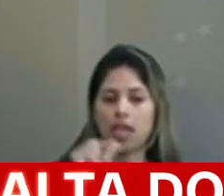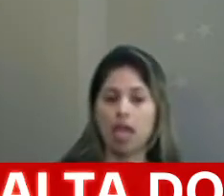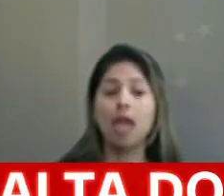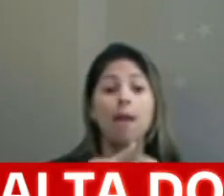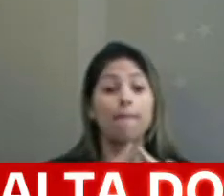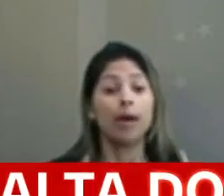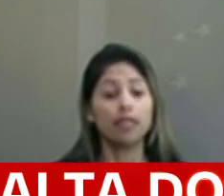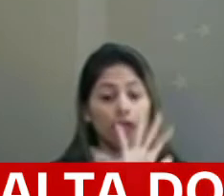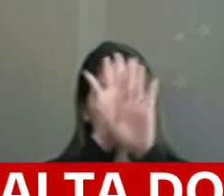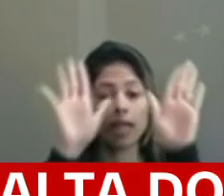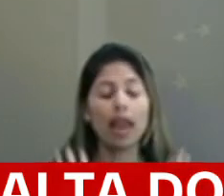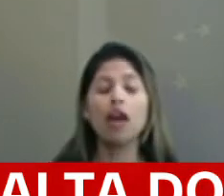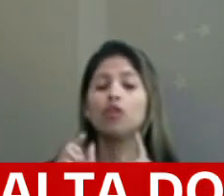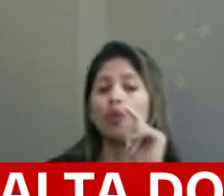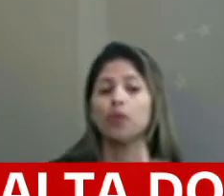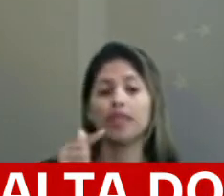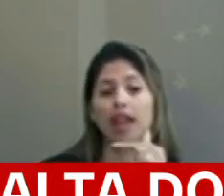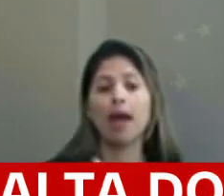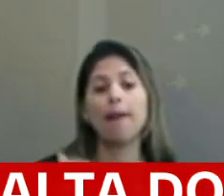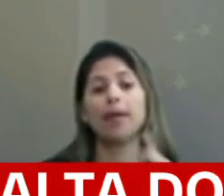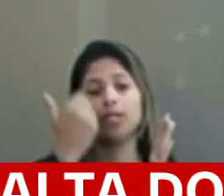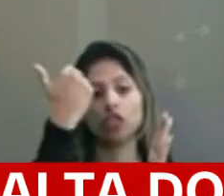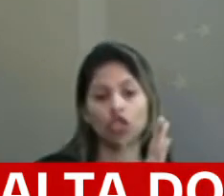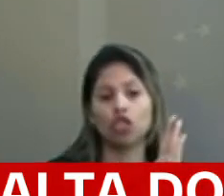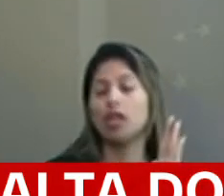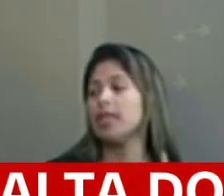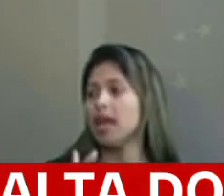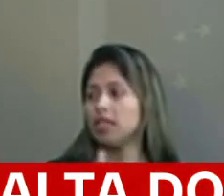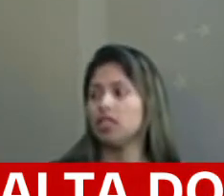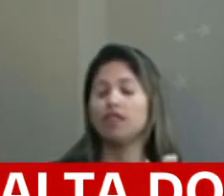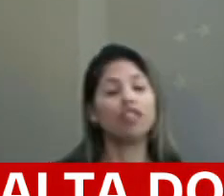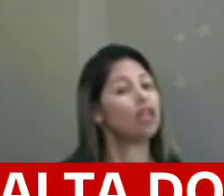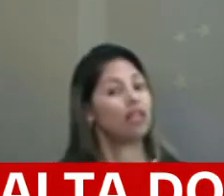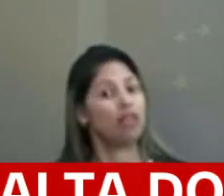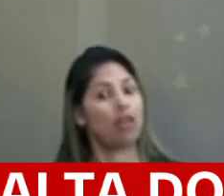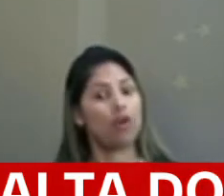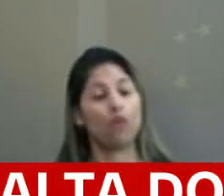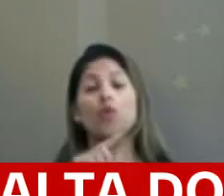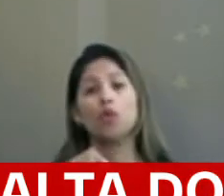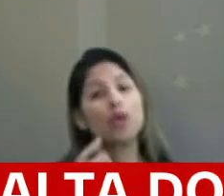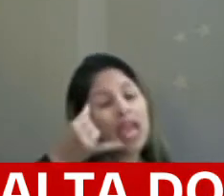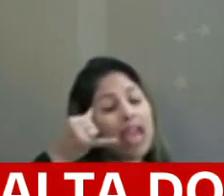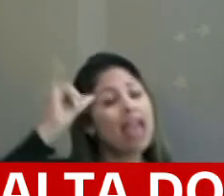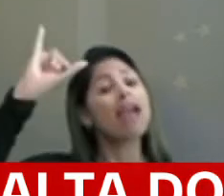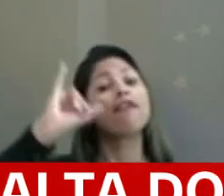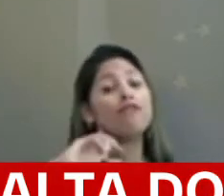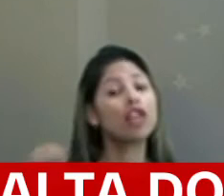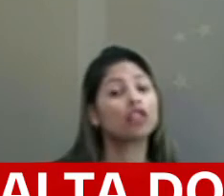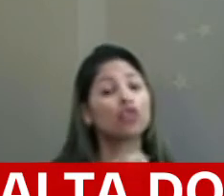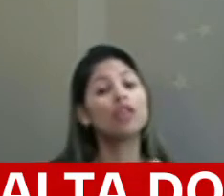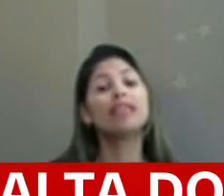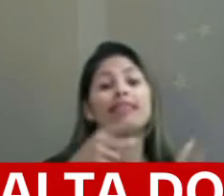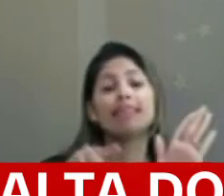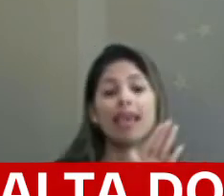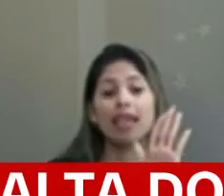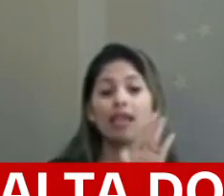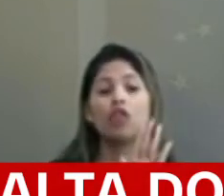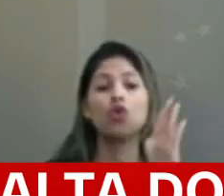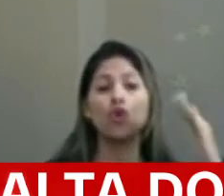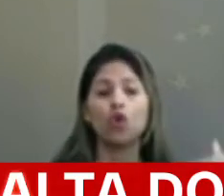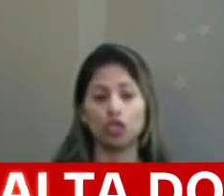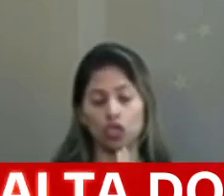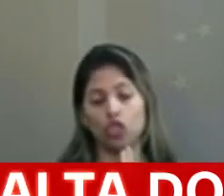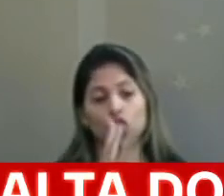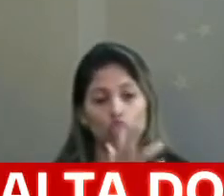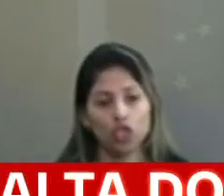abaterão o serviço da dívida e não seu estoque, o que evitará reflexos negativos sobre o fluxo de caixa dos